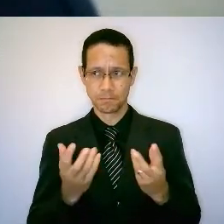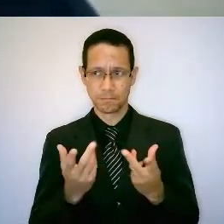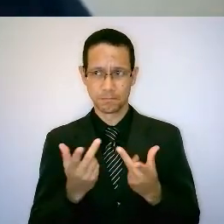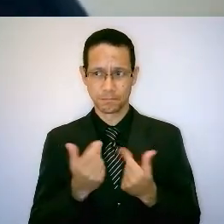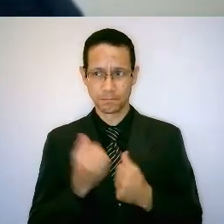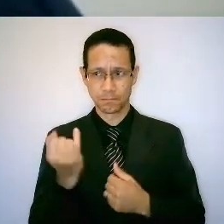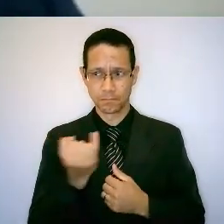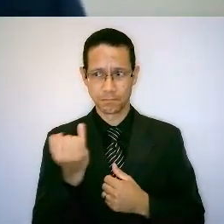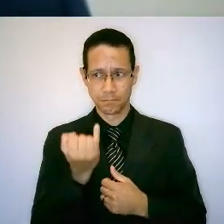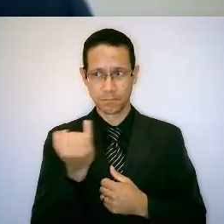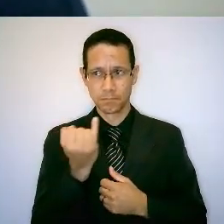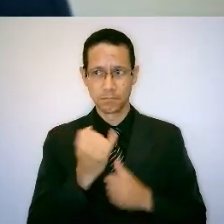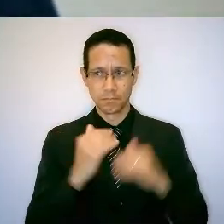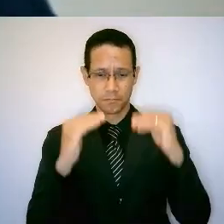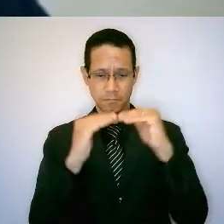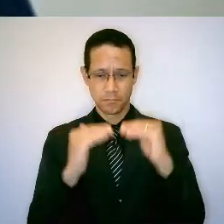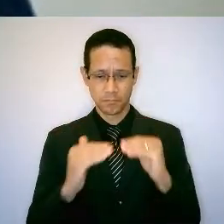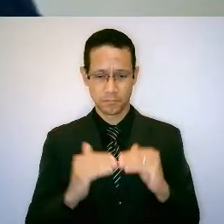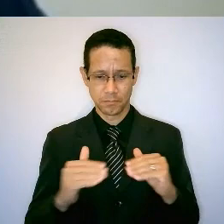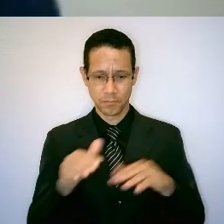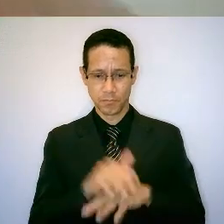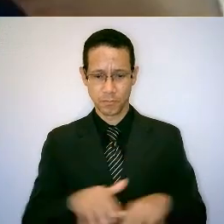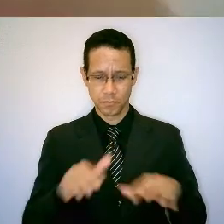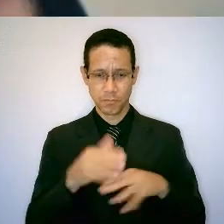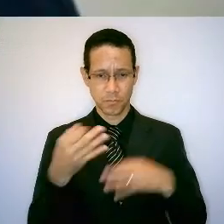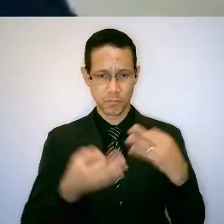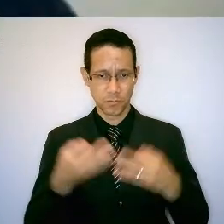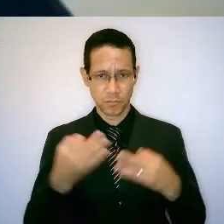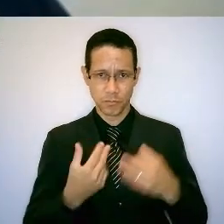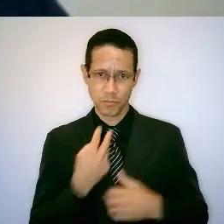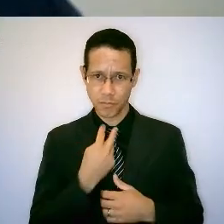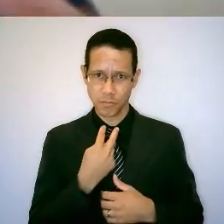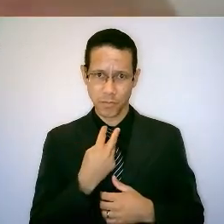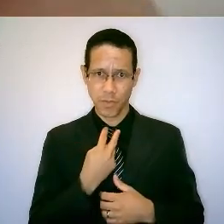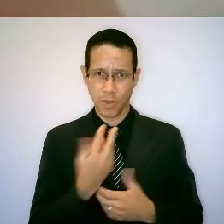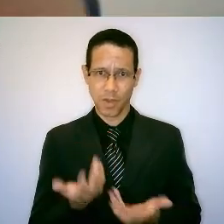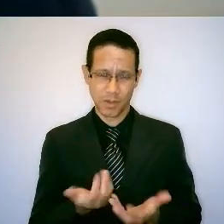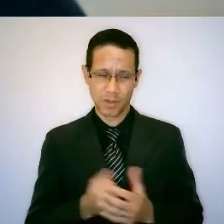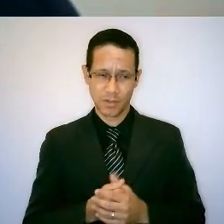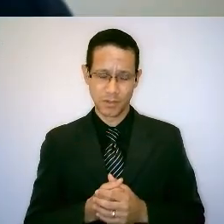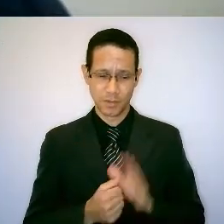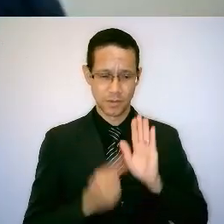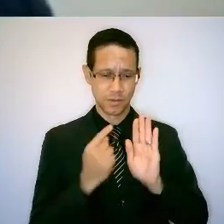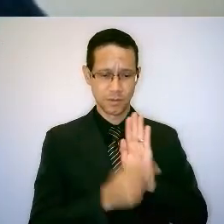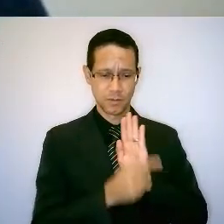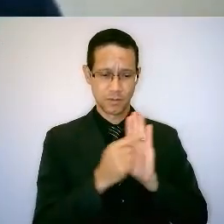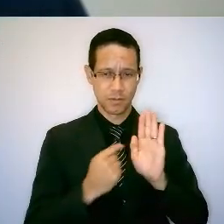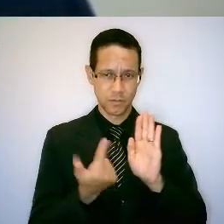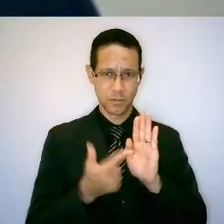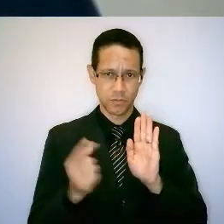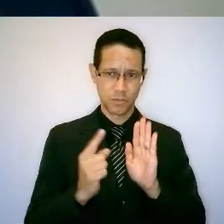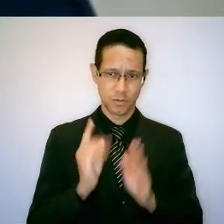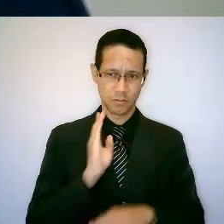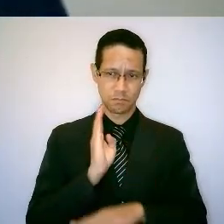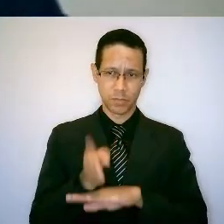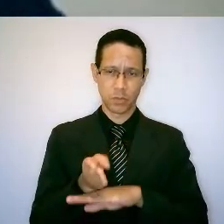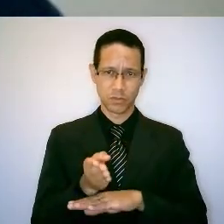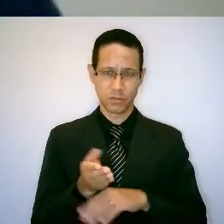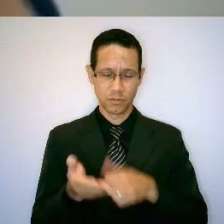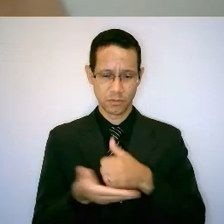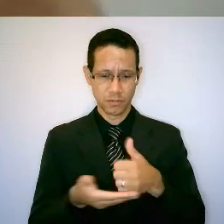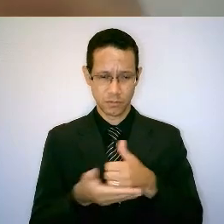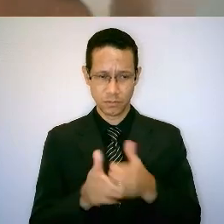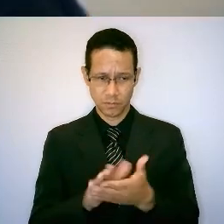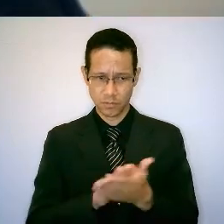que haja um consenso entre nós aqui hoje de que o juiz ele não pode simplesmente cancelar a decisão de outro sem fundamentação